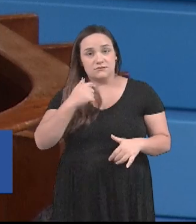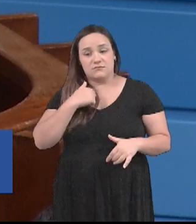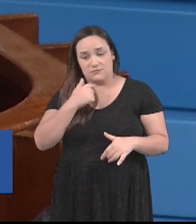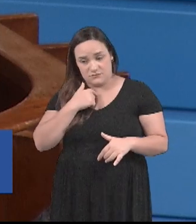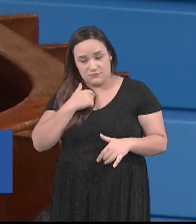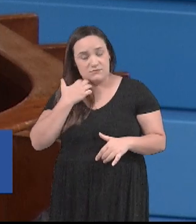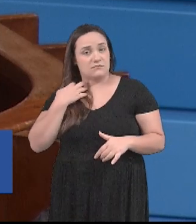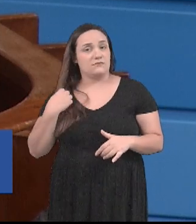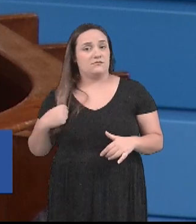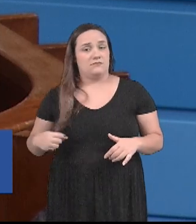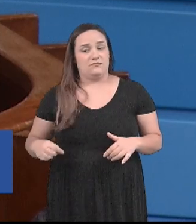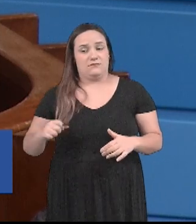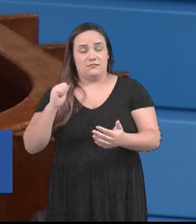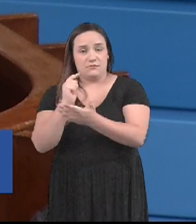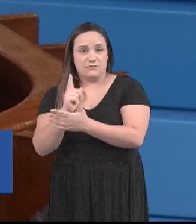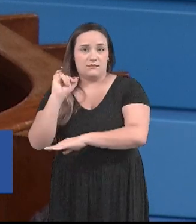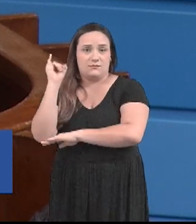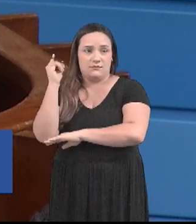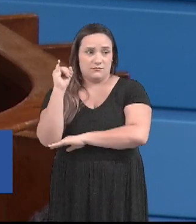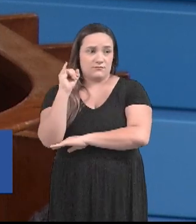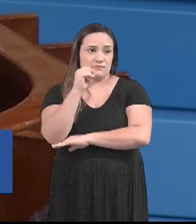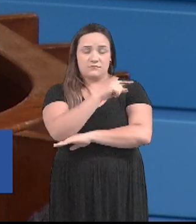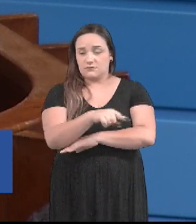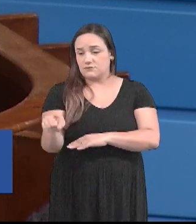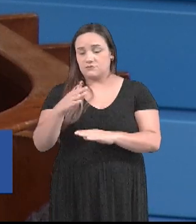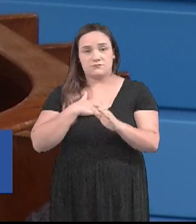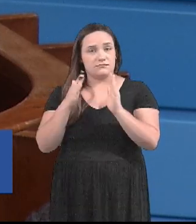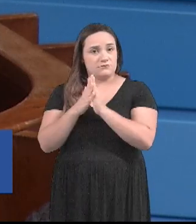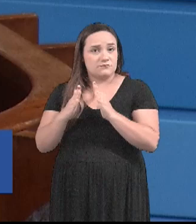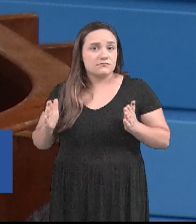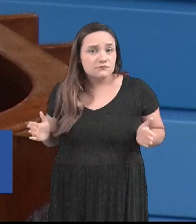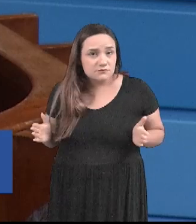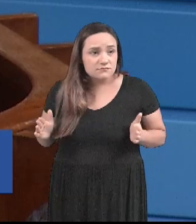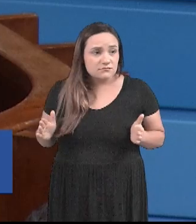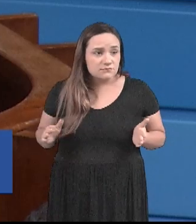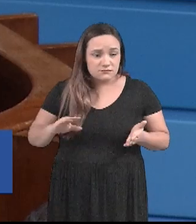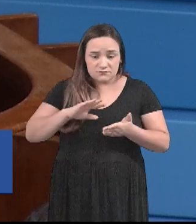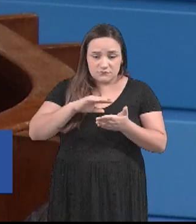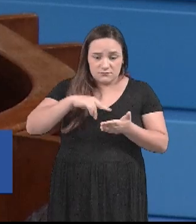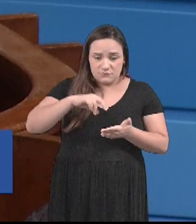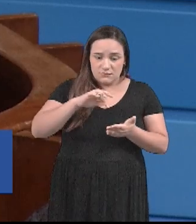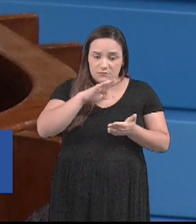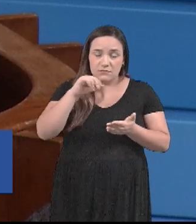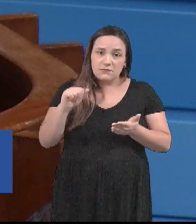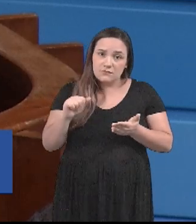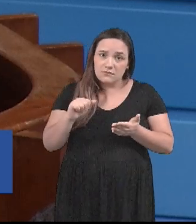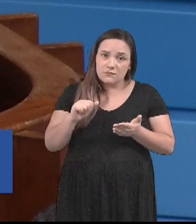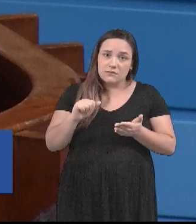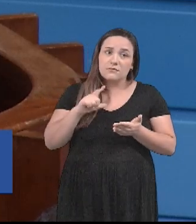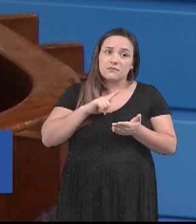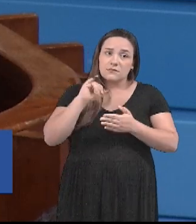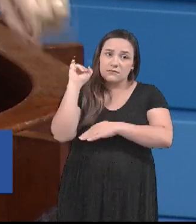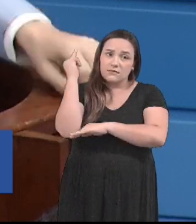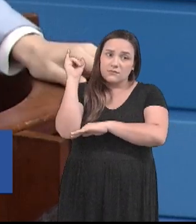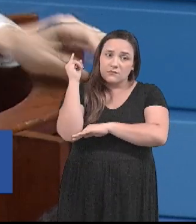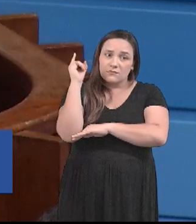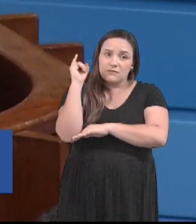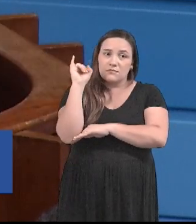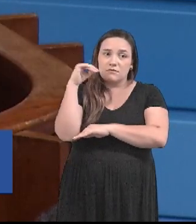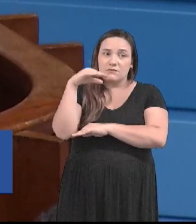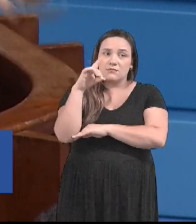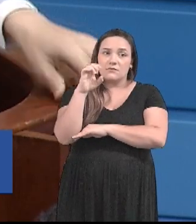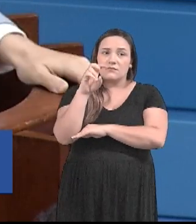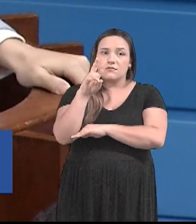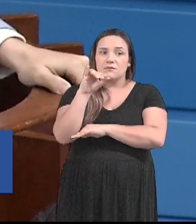consumidor final, paguei, fui embora para minha casa, e naquela nota o fisco cobrou o imposto